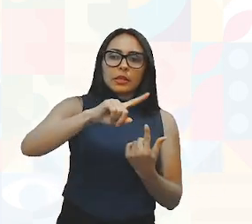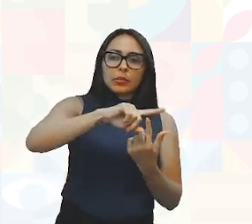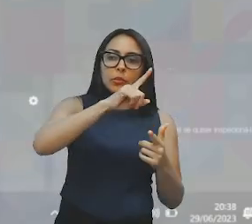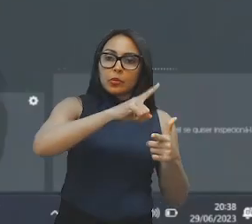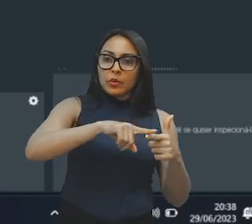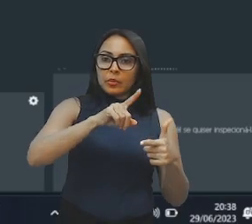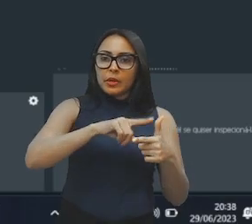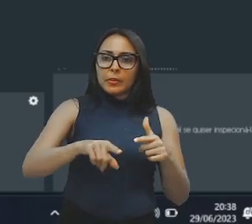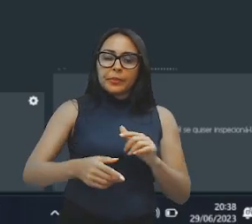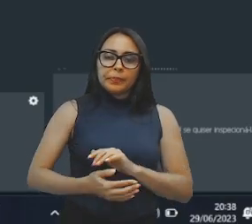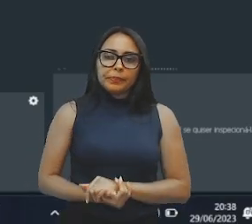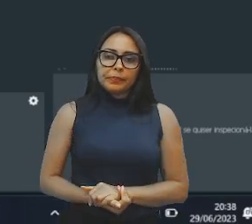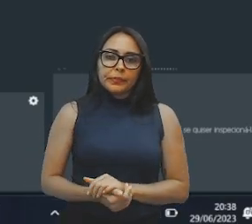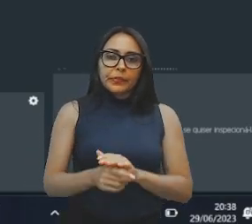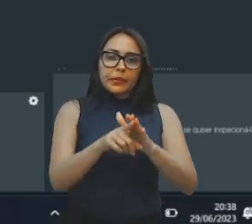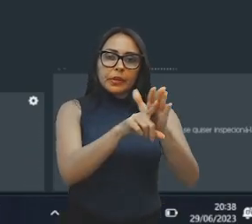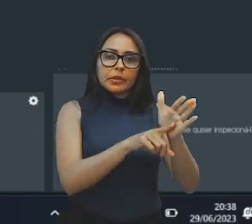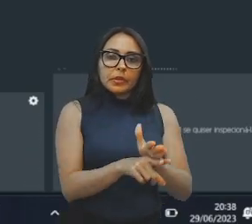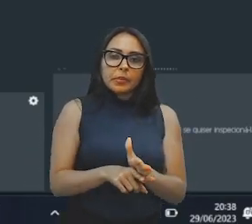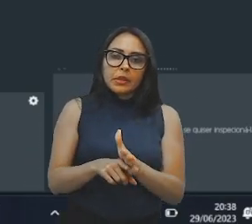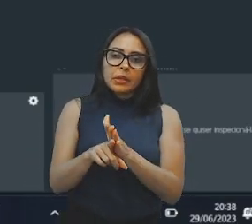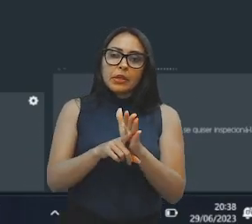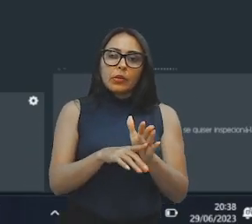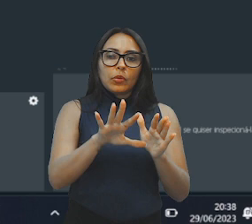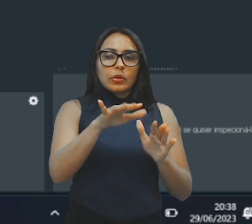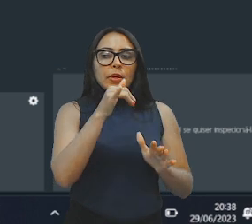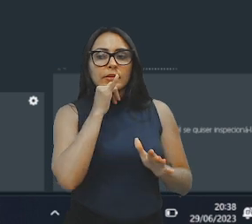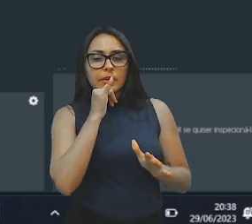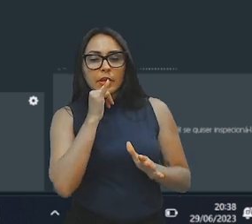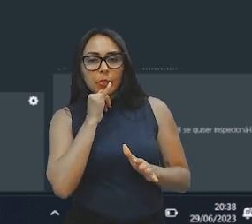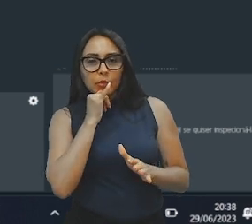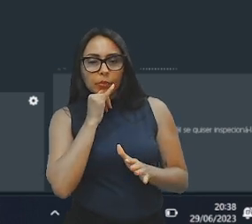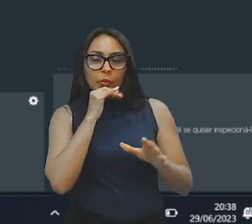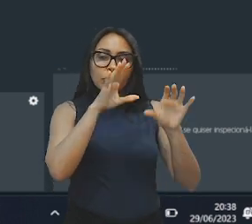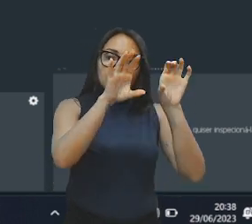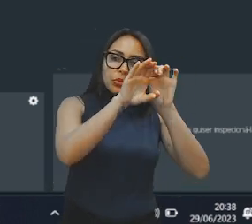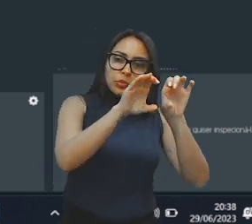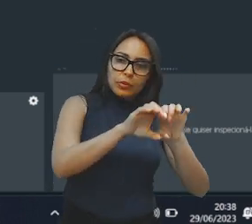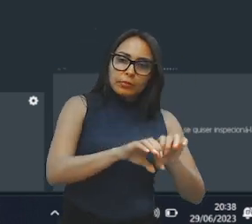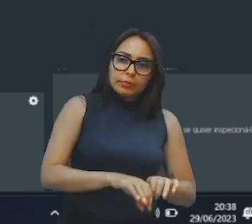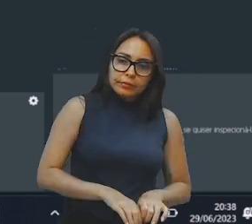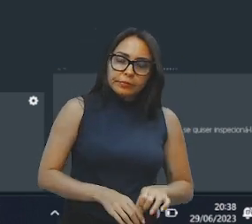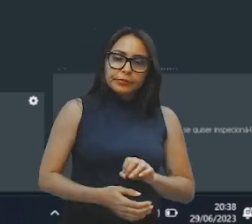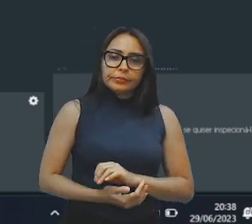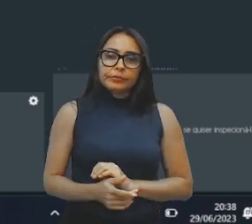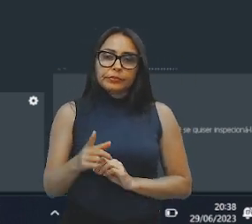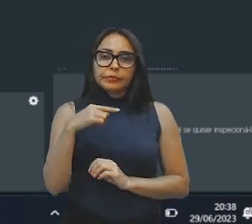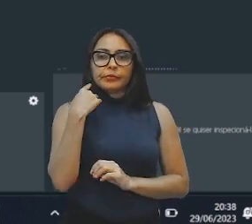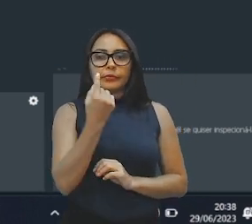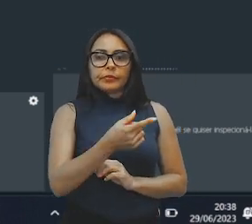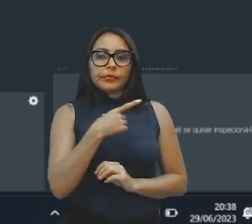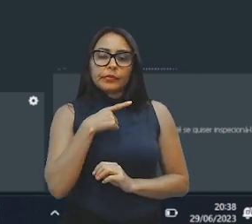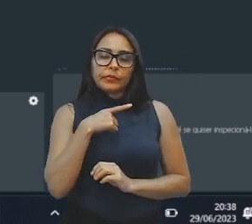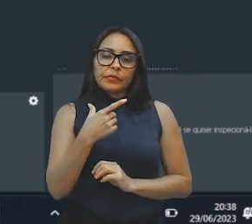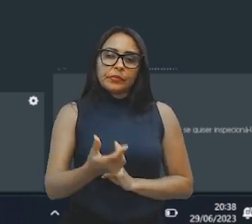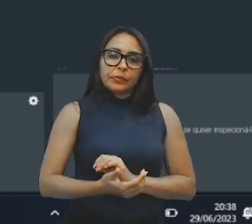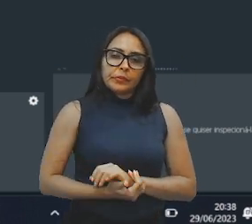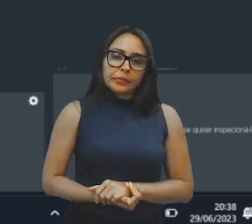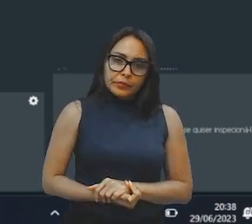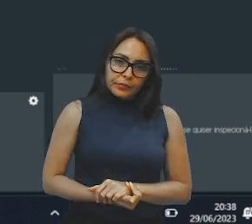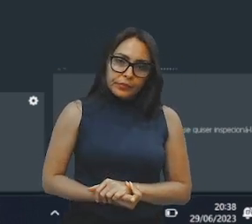examinar agora um outro exemplo, uma outra estrutura. Então nós temos aqui uma estrutura